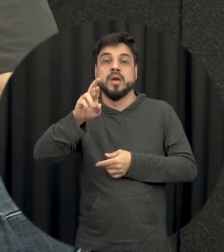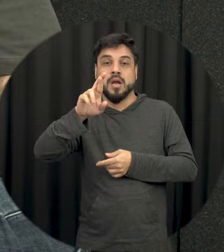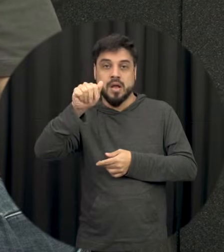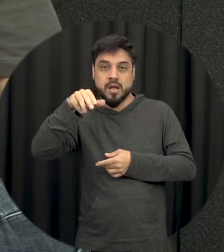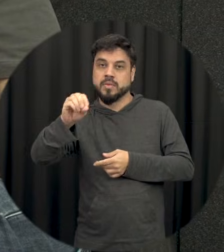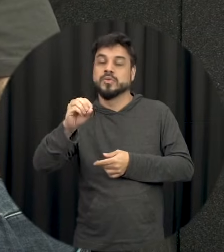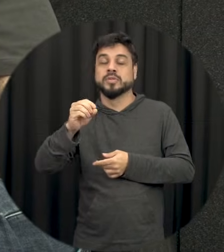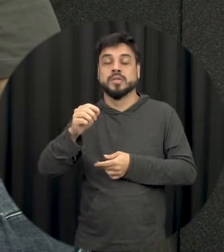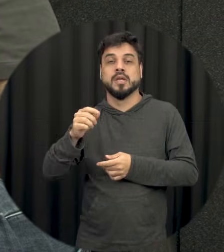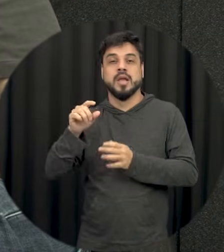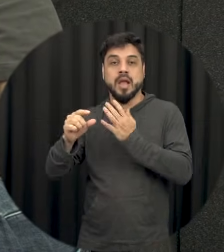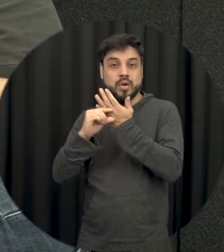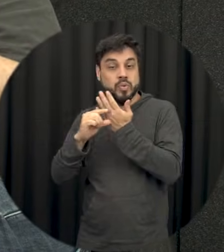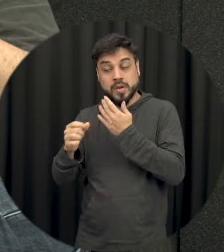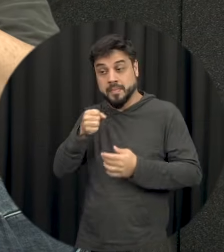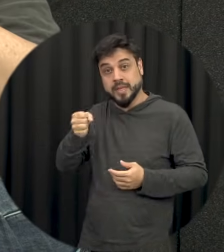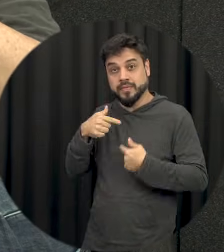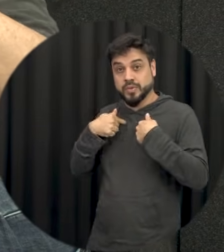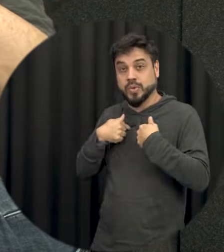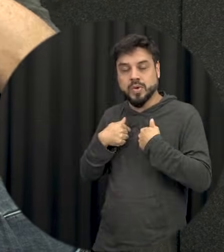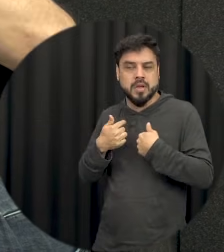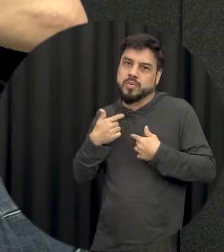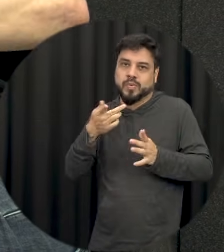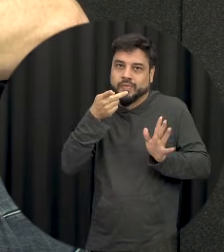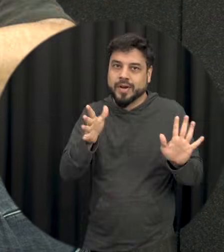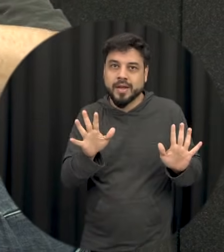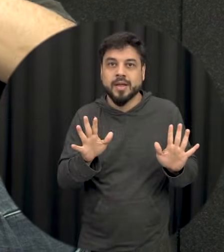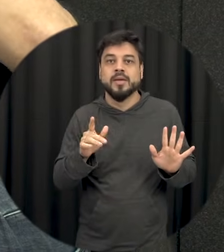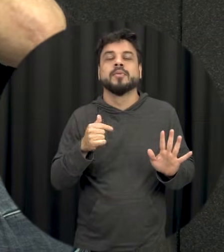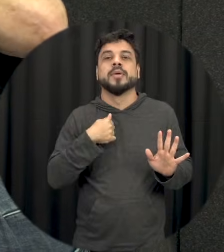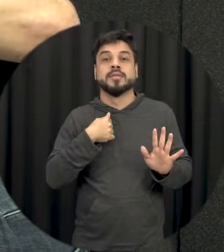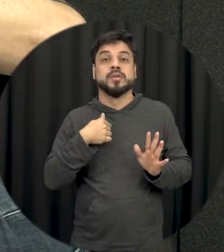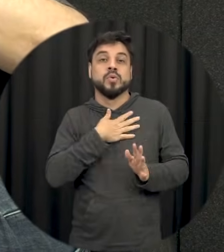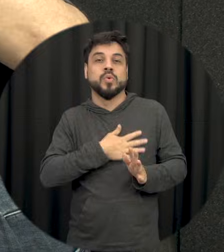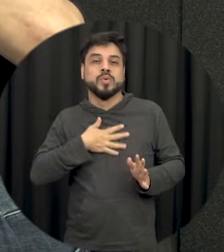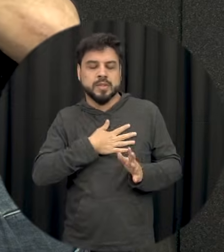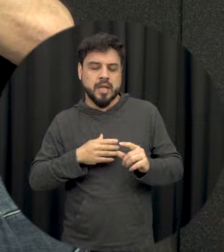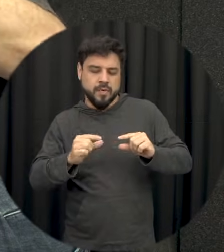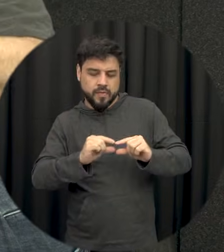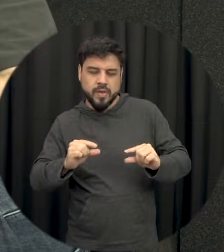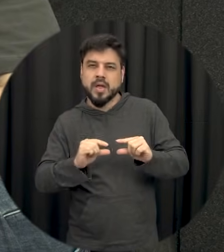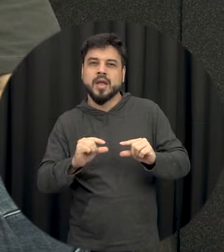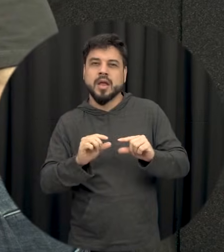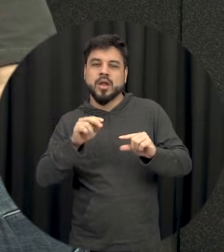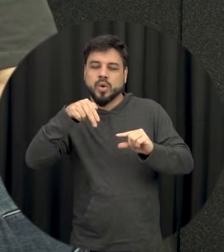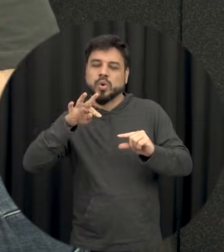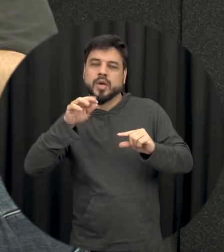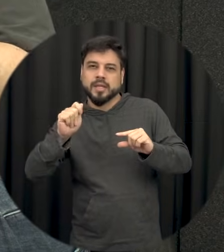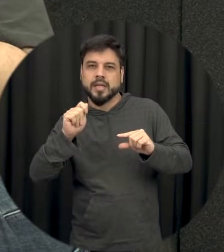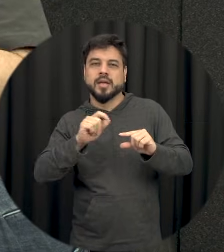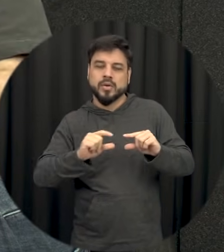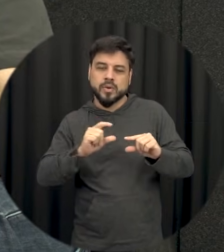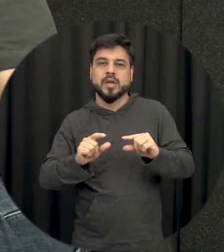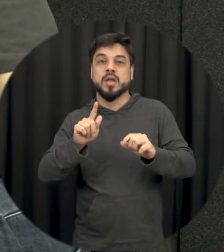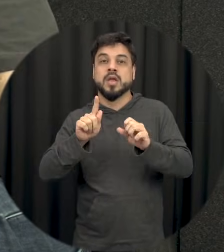posso dizer, mas acho que foram... Eu adorava, por exemplo, escrever nota de rodapé, glossário, porque tem um monte de coisa na literatura brasileira que